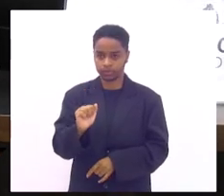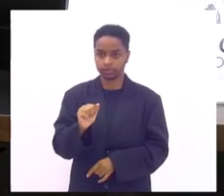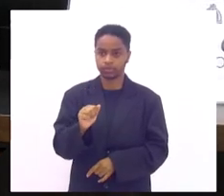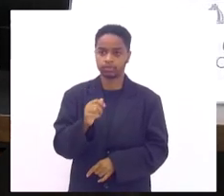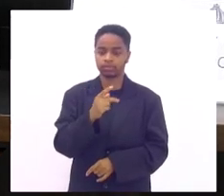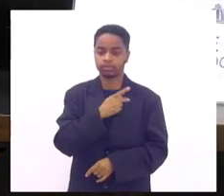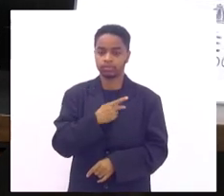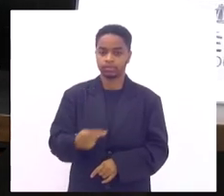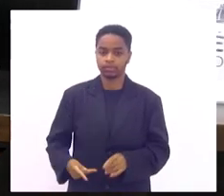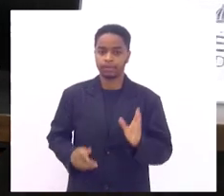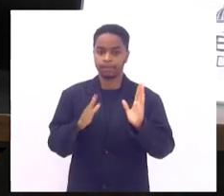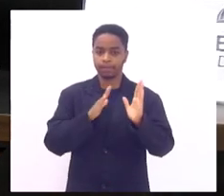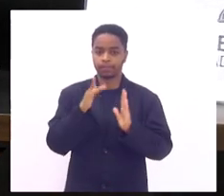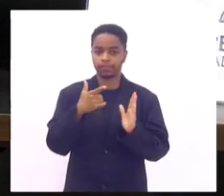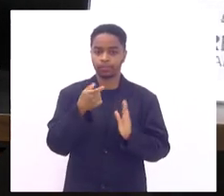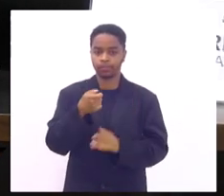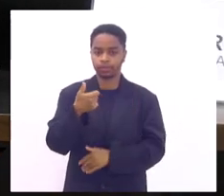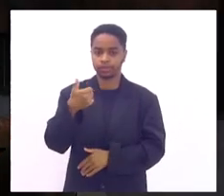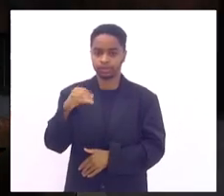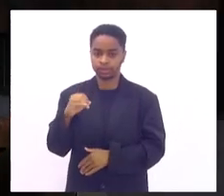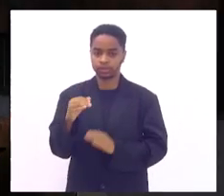presidente CRC de 2010 a